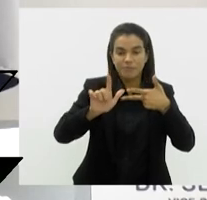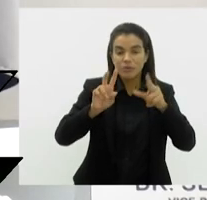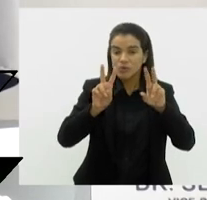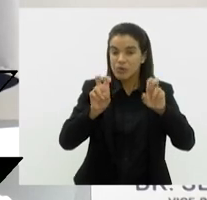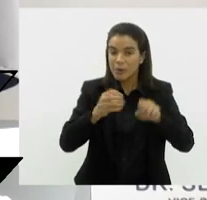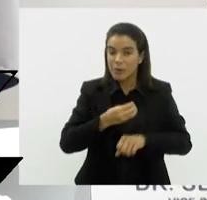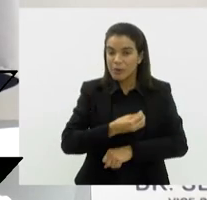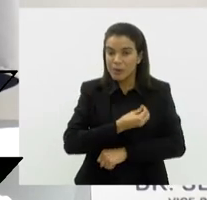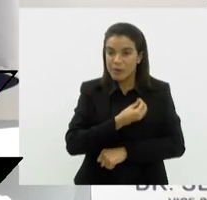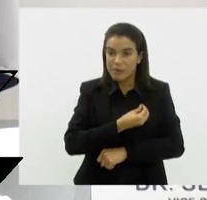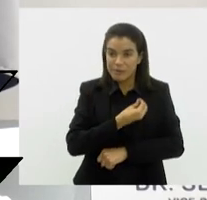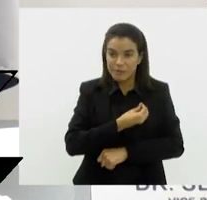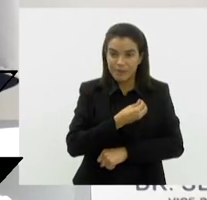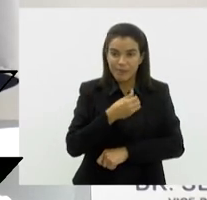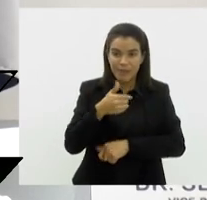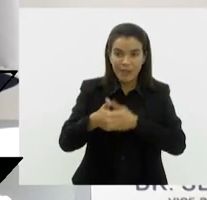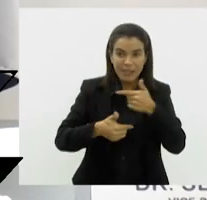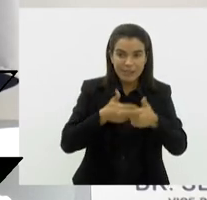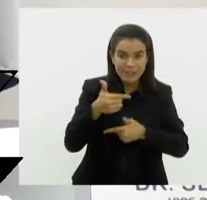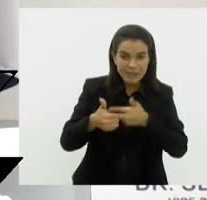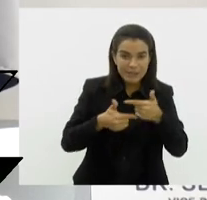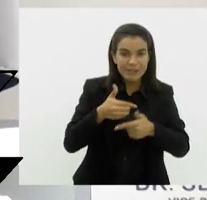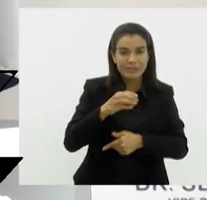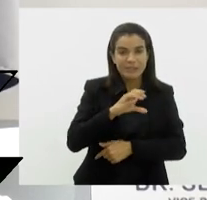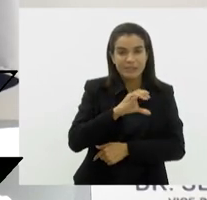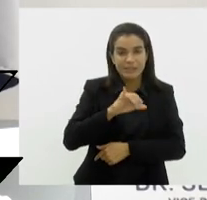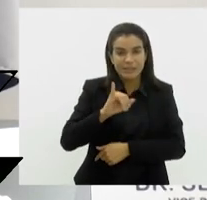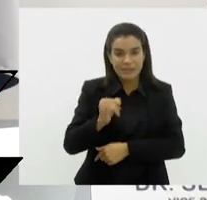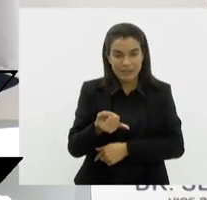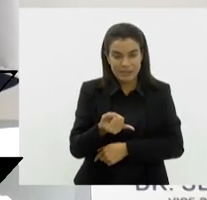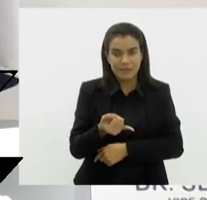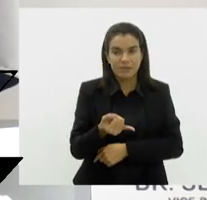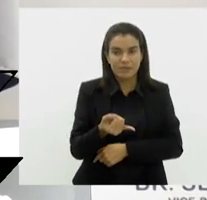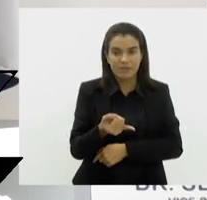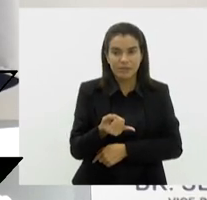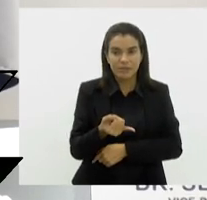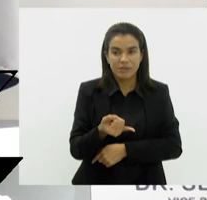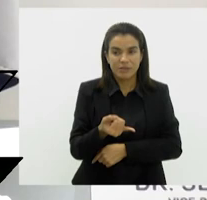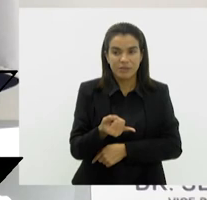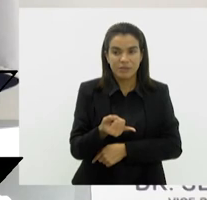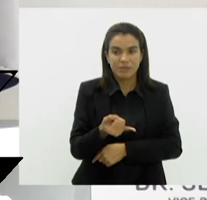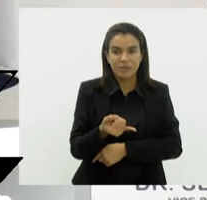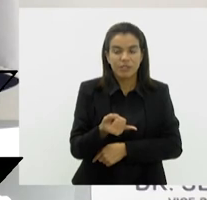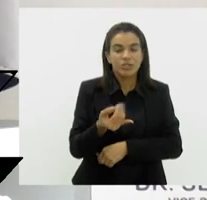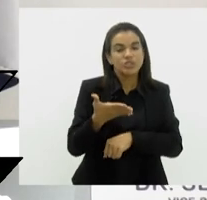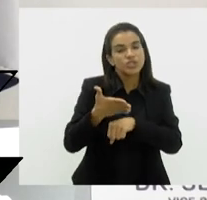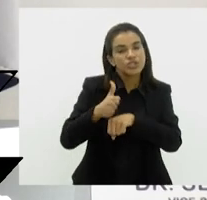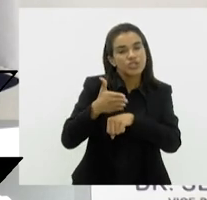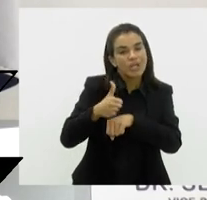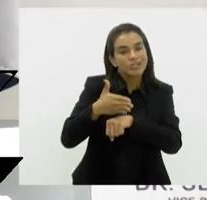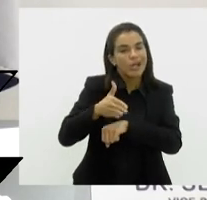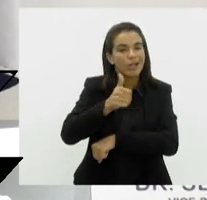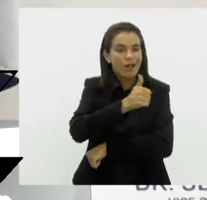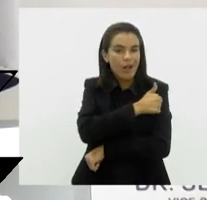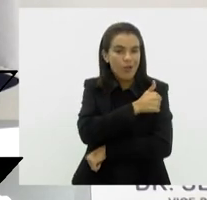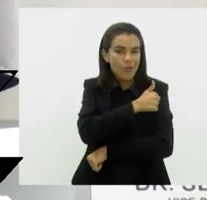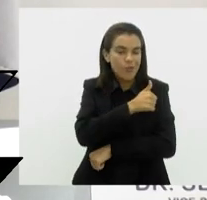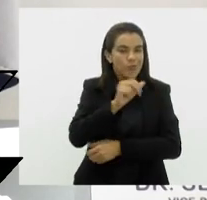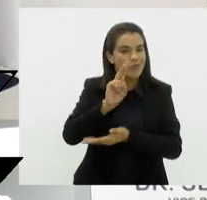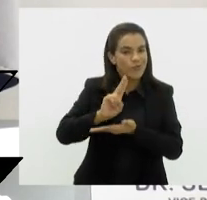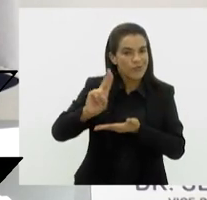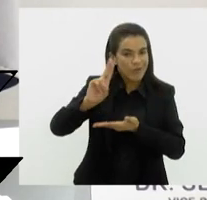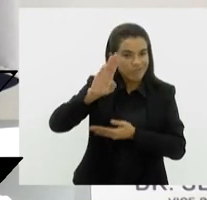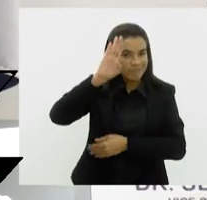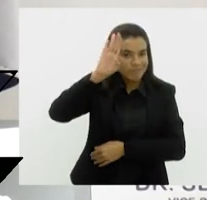participação nas atividades aqui nossas da CCJ, do Legislativo, de estagiários, de alunos das universidades,